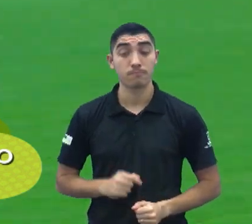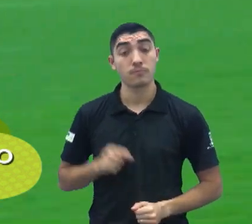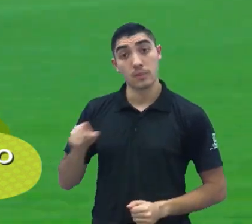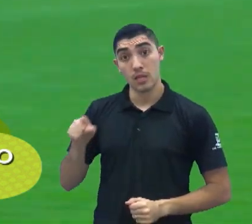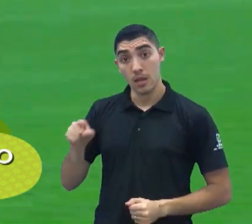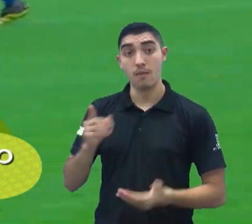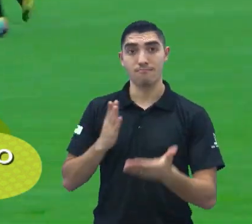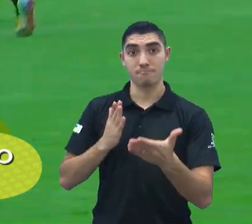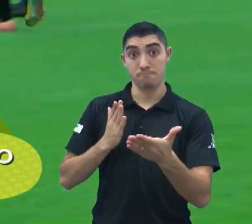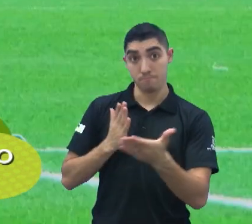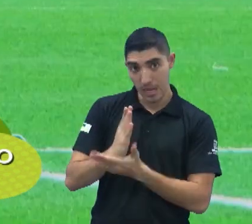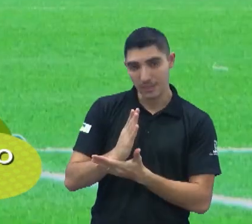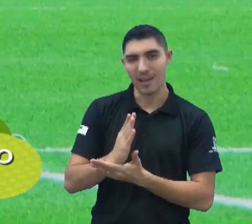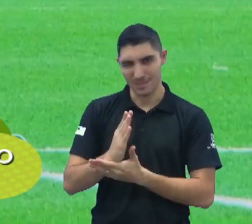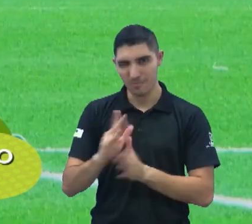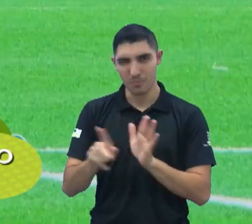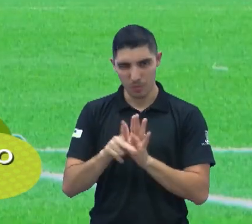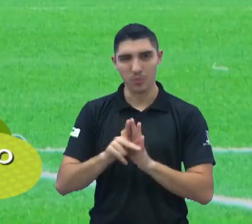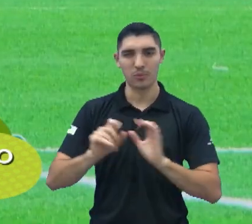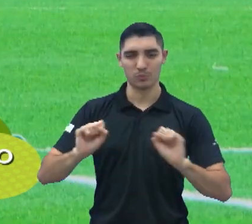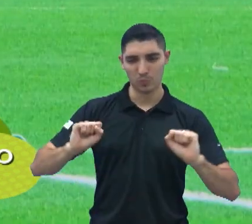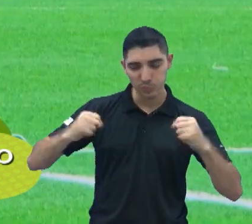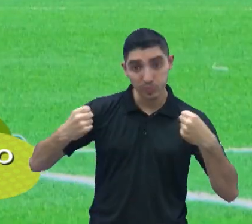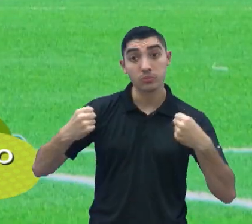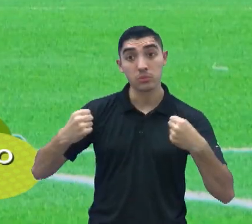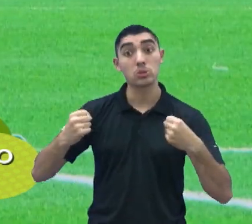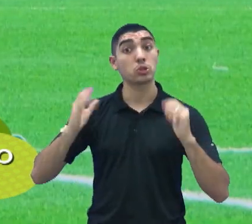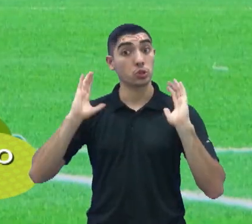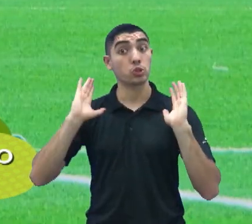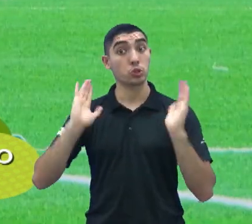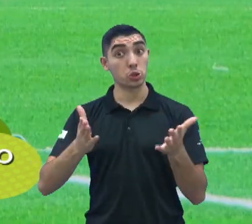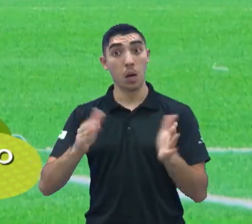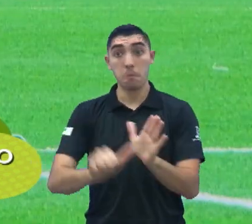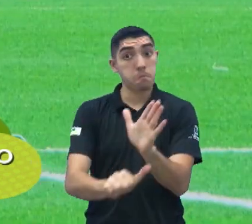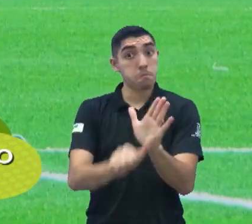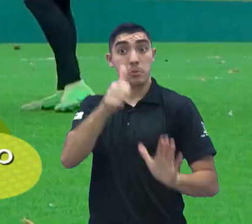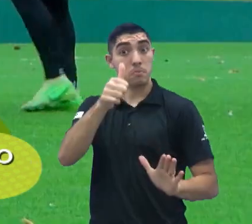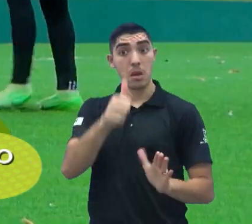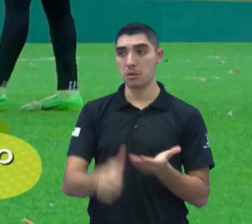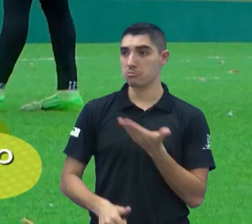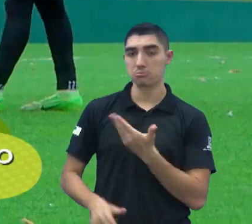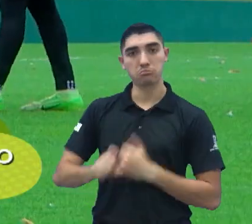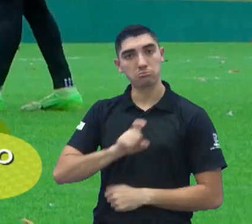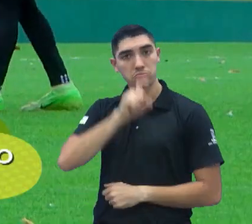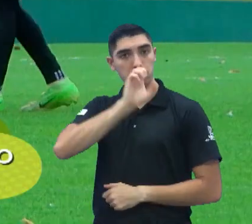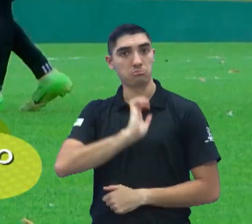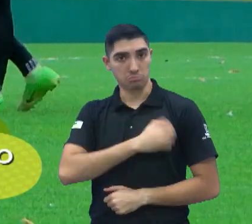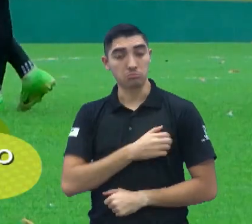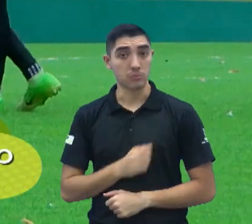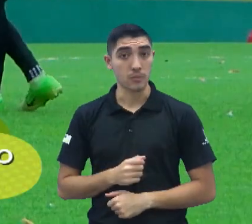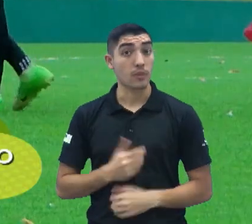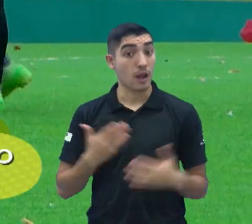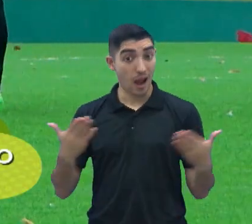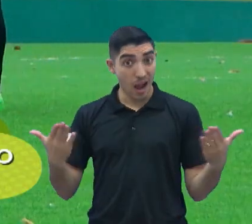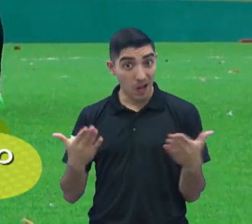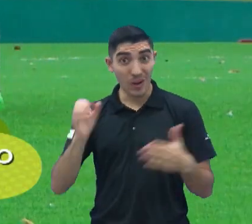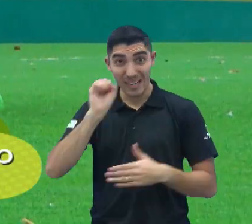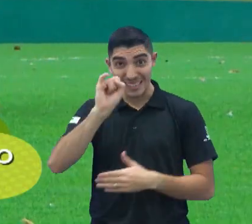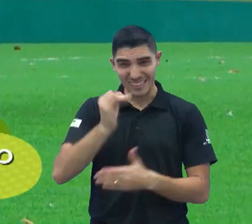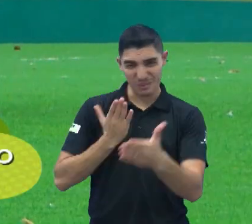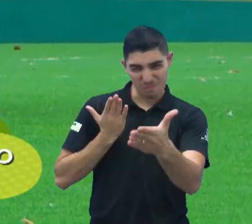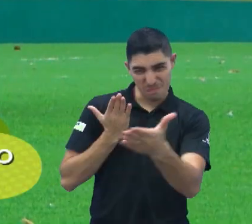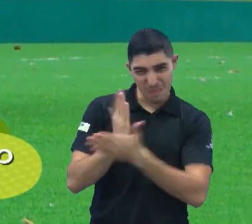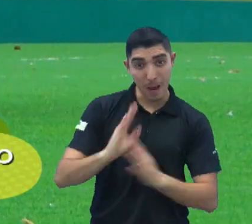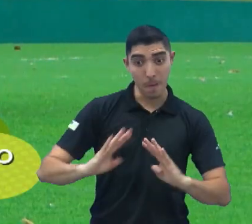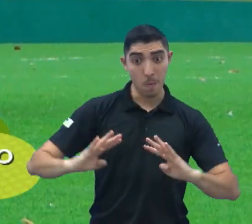pré-oitavas e depois para as oitavas já foram inéditas para o São José. Uma chegada às quartas, eliminando